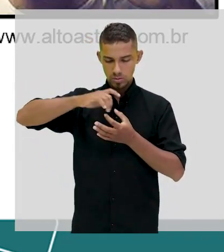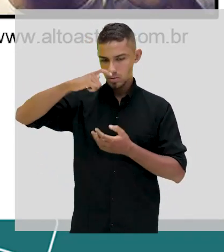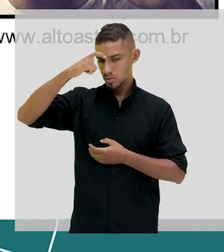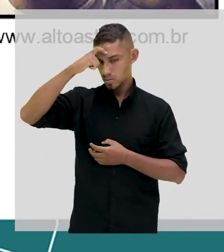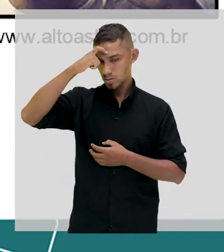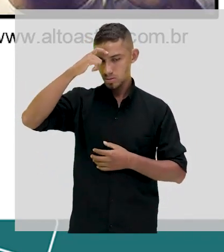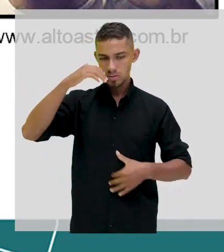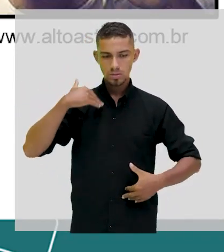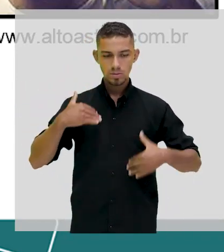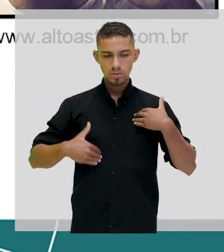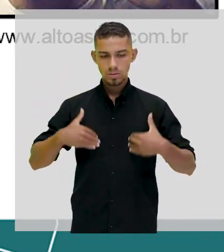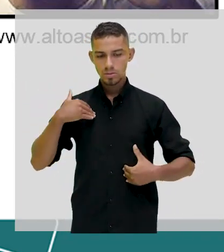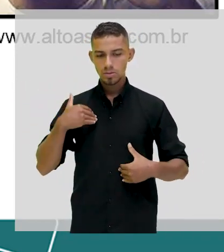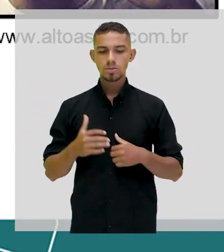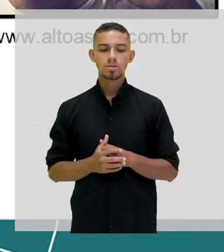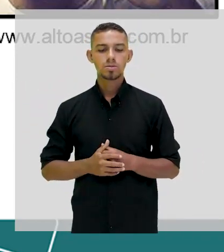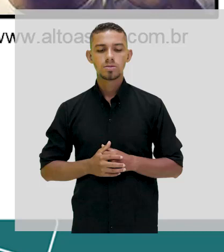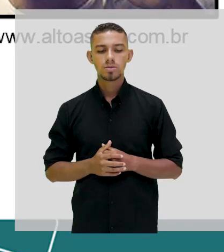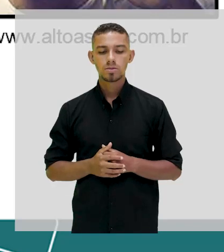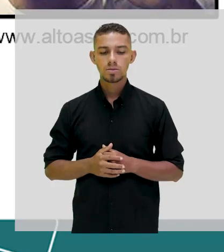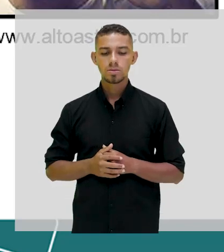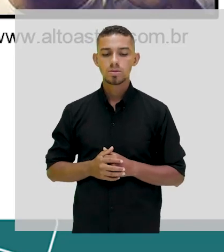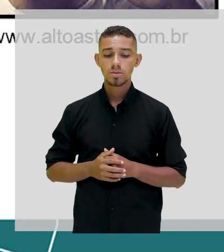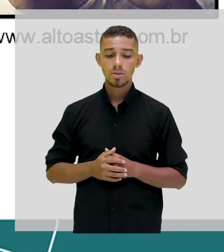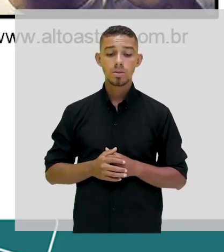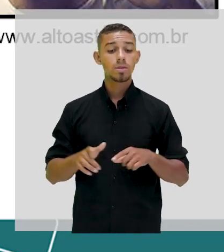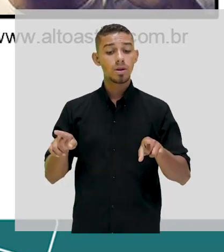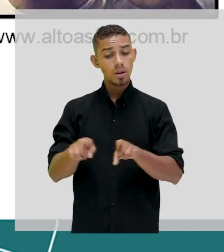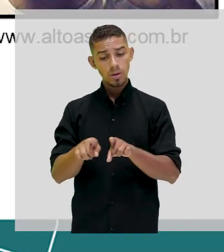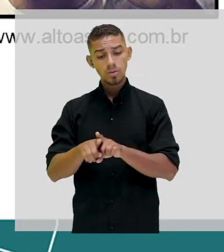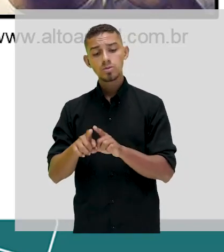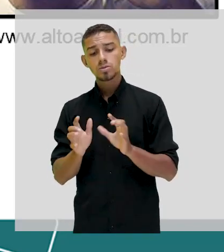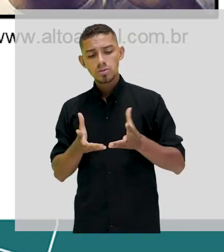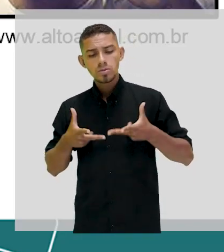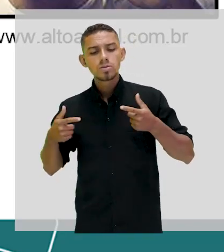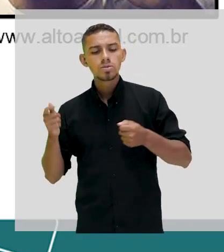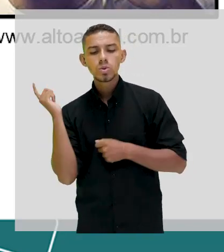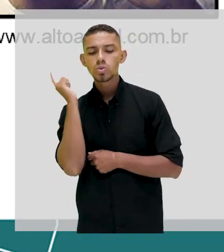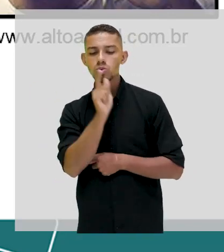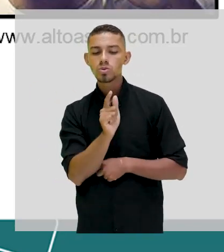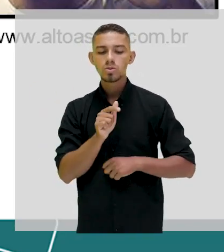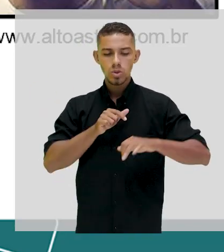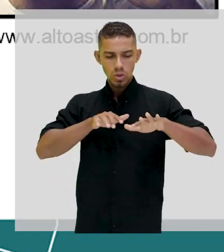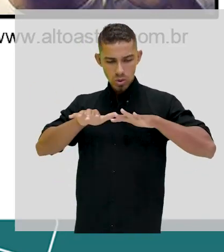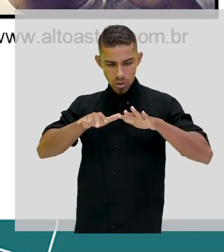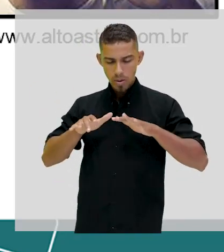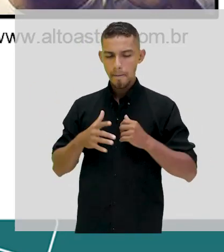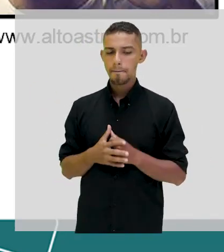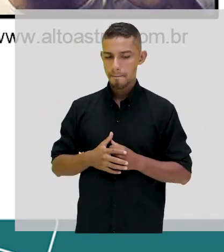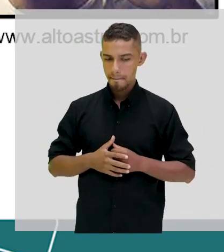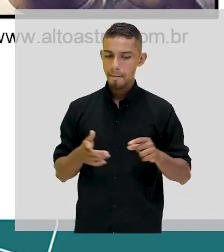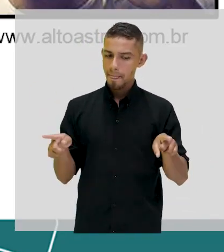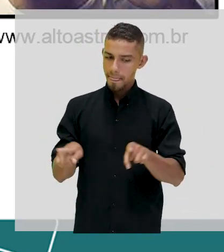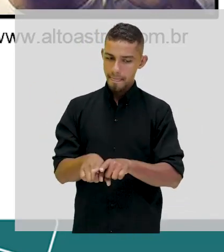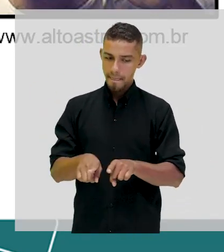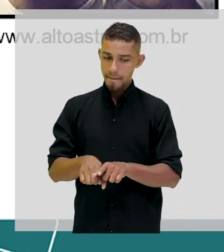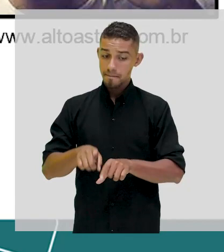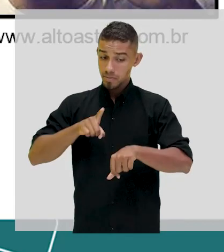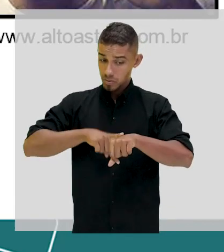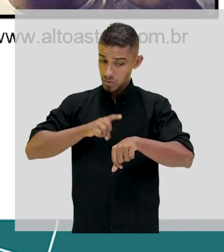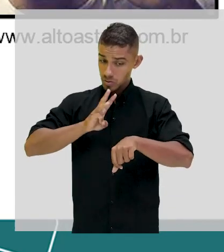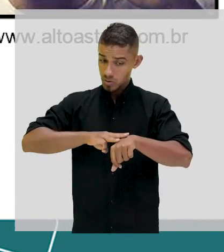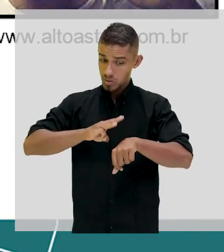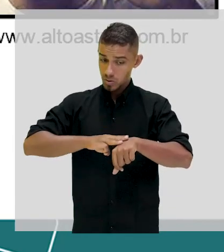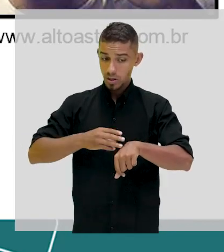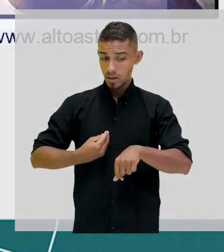vez aí, ó, mente e corpo, só seria capaz através de concentração dos movimentos e no momento